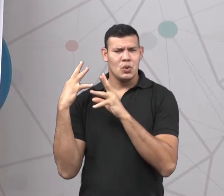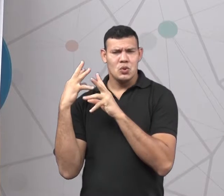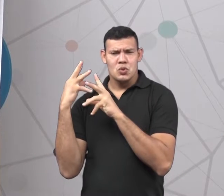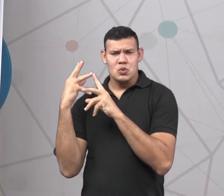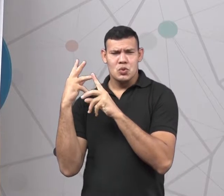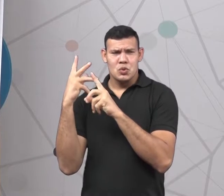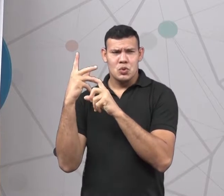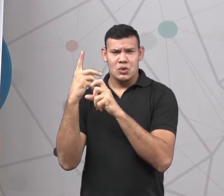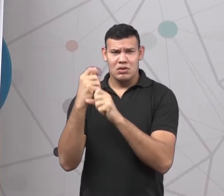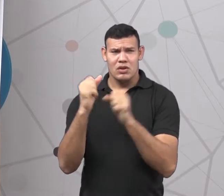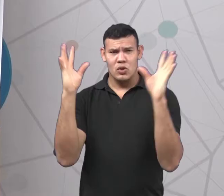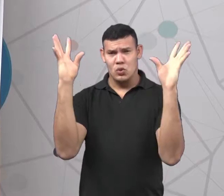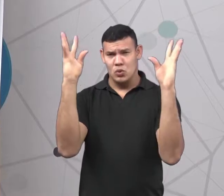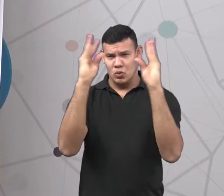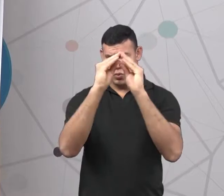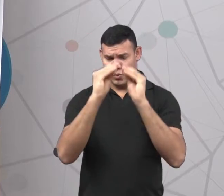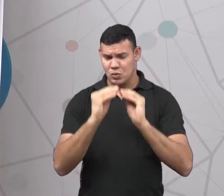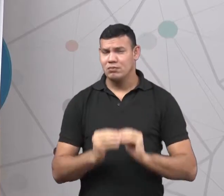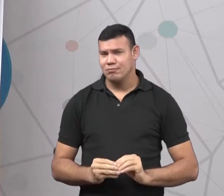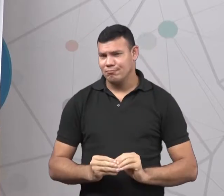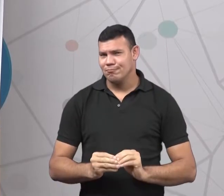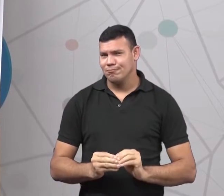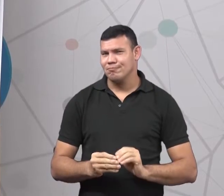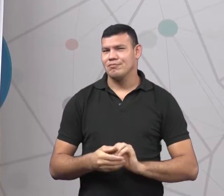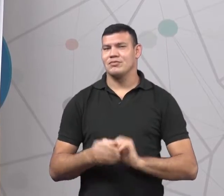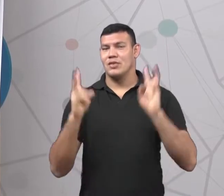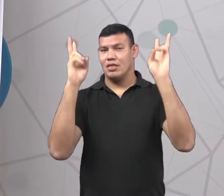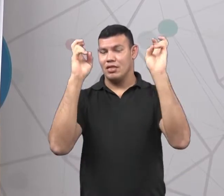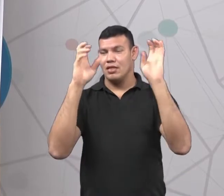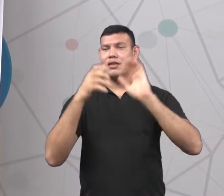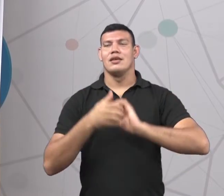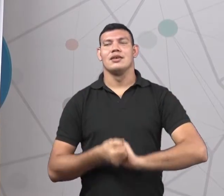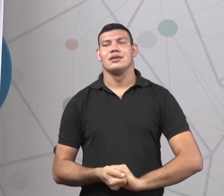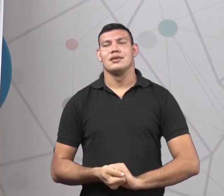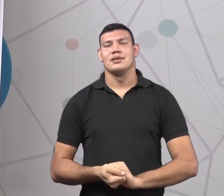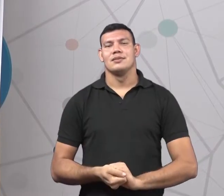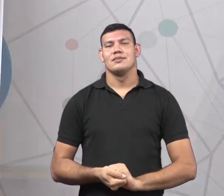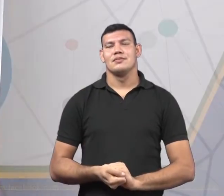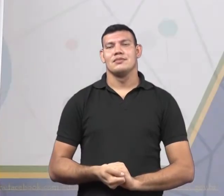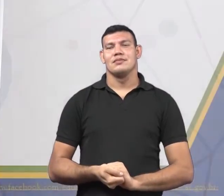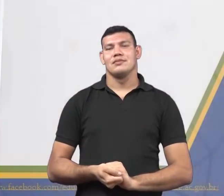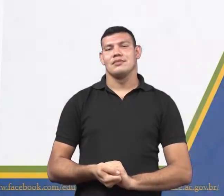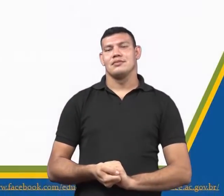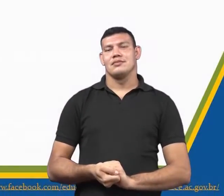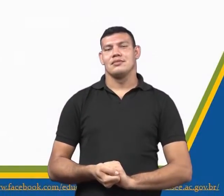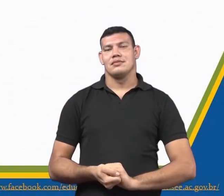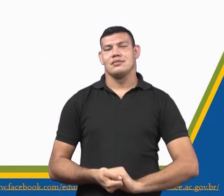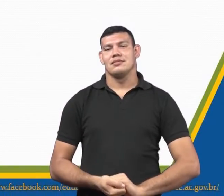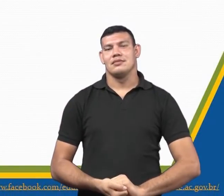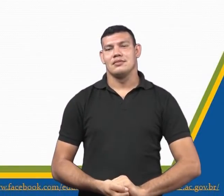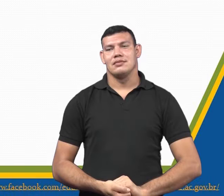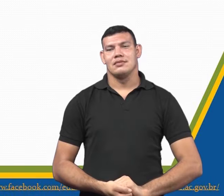gente já aprendeu sobre esse tema. Acompanhe comigo na telinha.